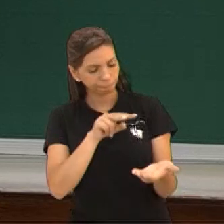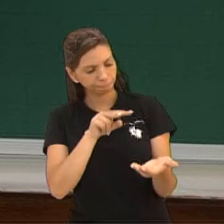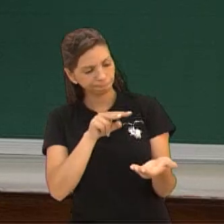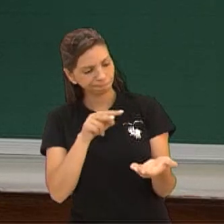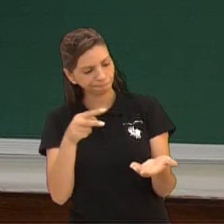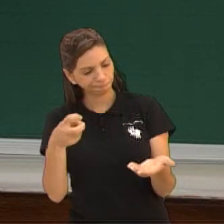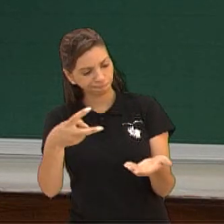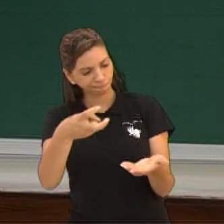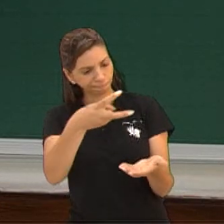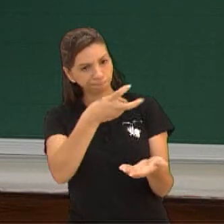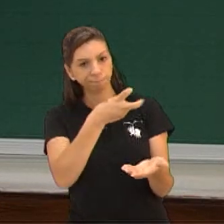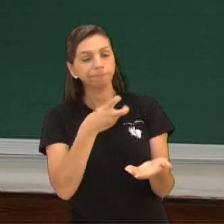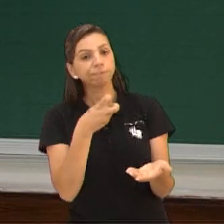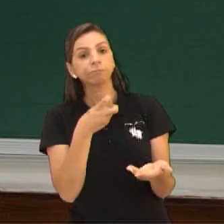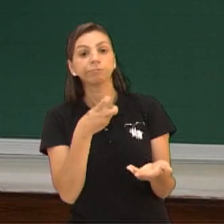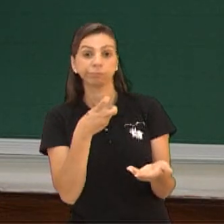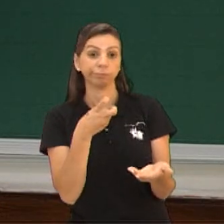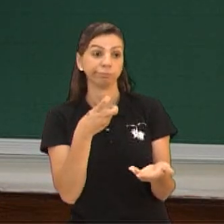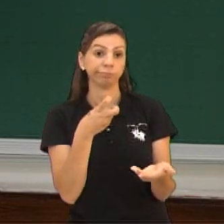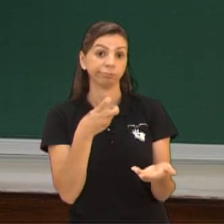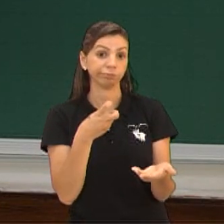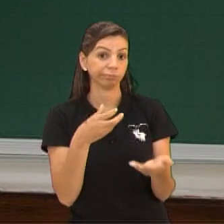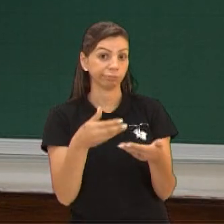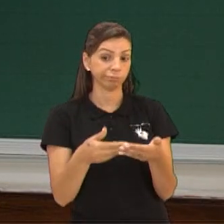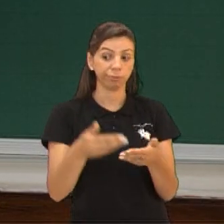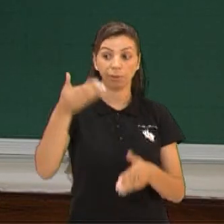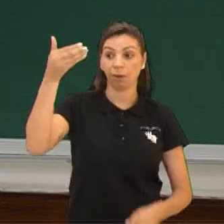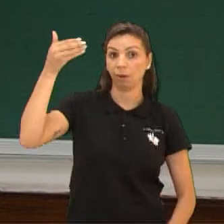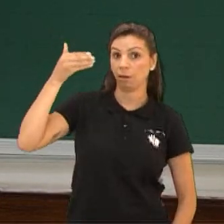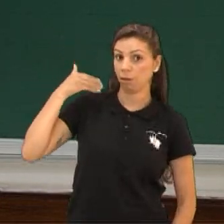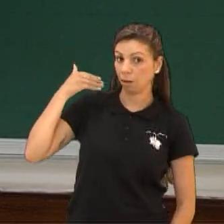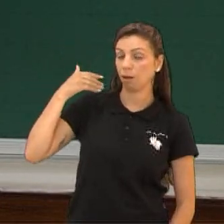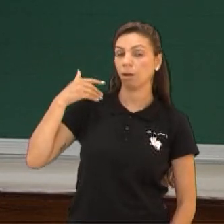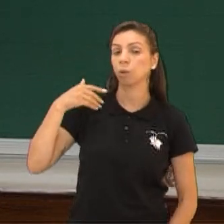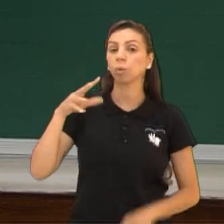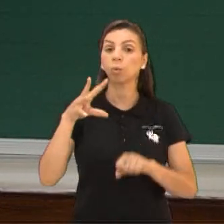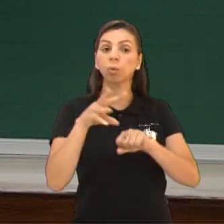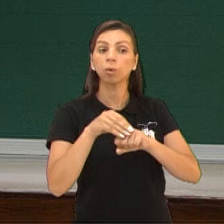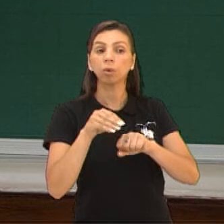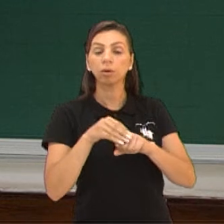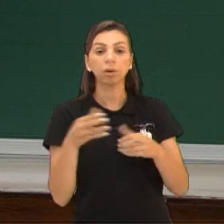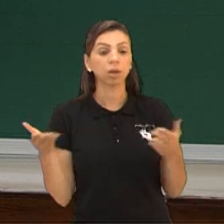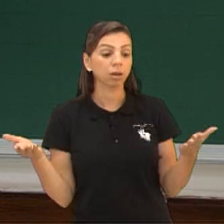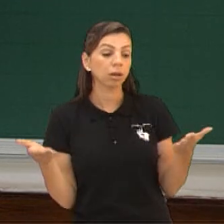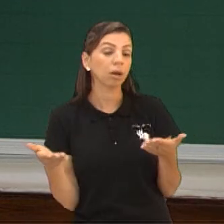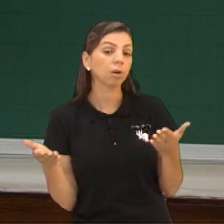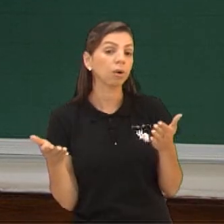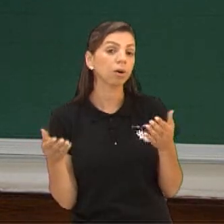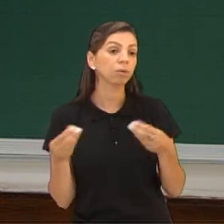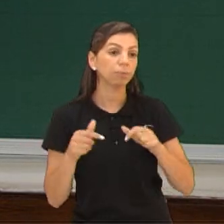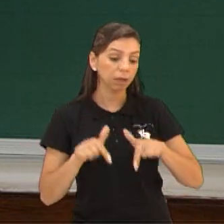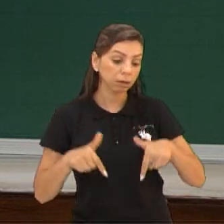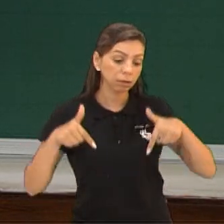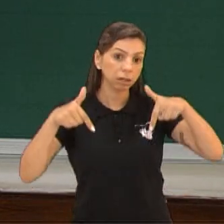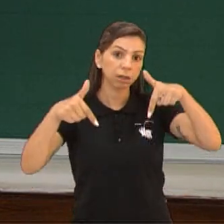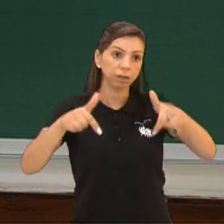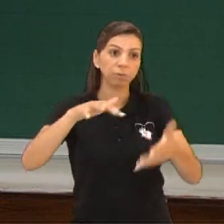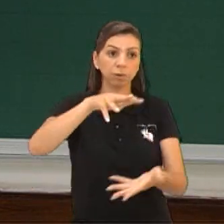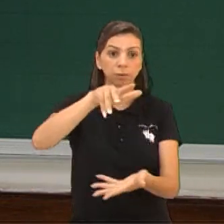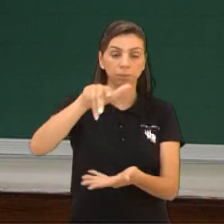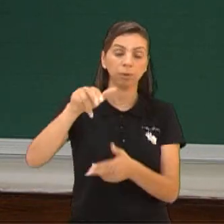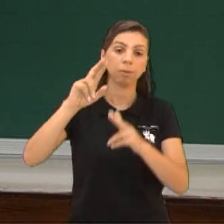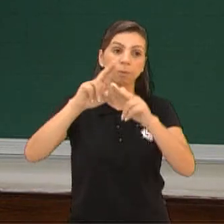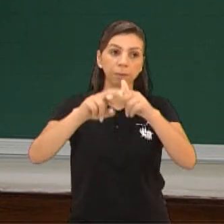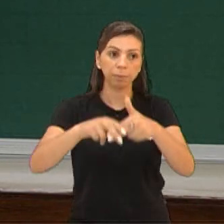e percebemos ele? Isso lá no conhecimento. E agora, como nós agimos no mundo? Por isso, essa